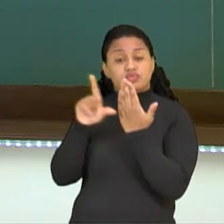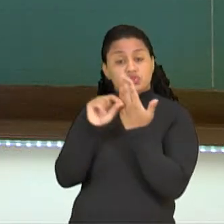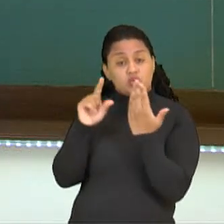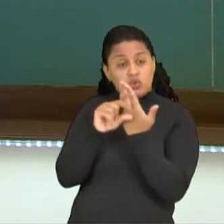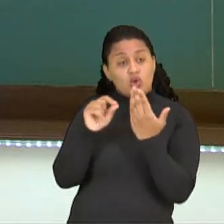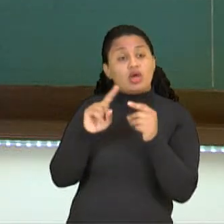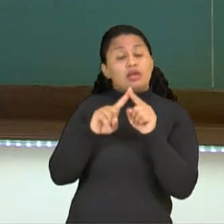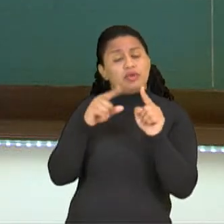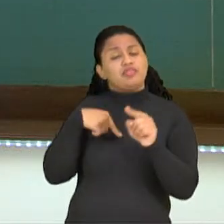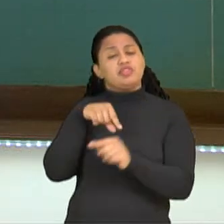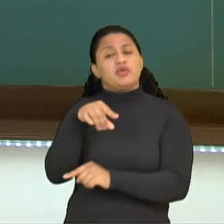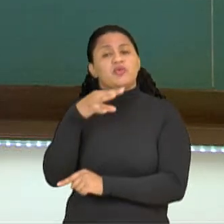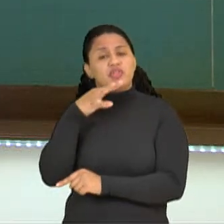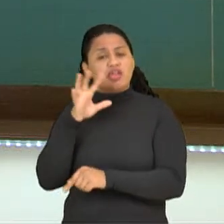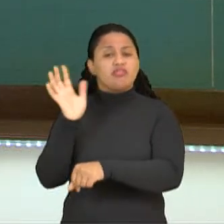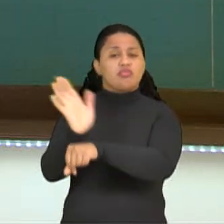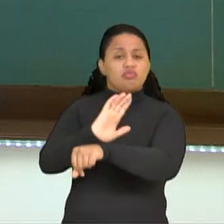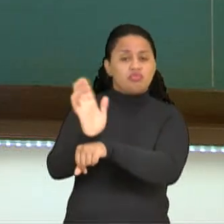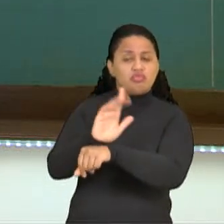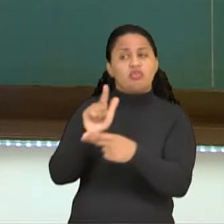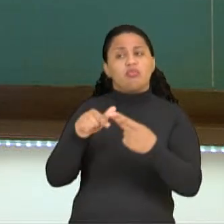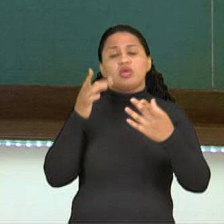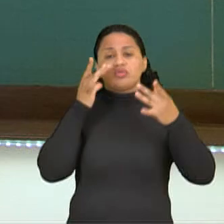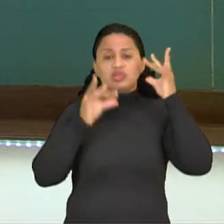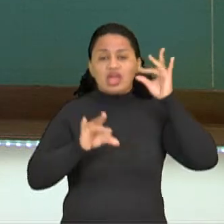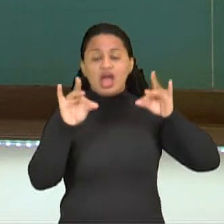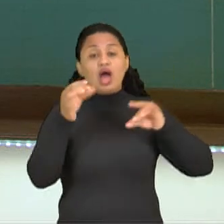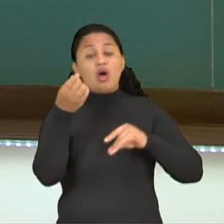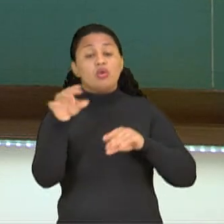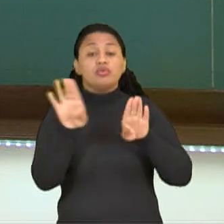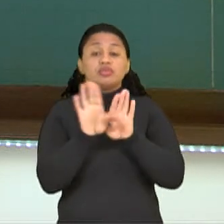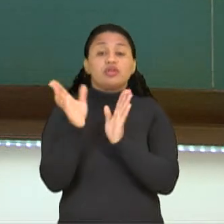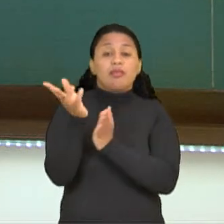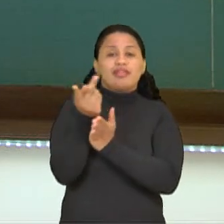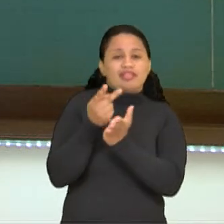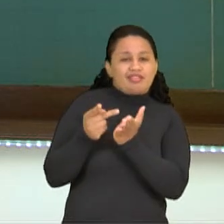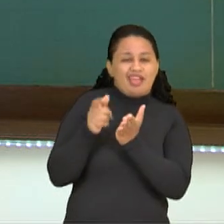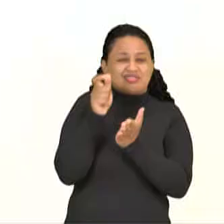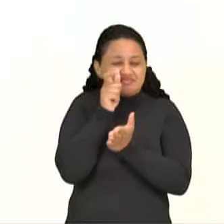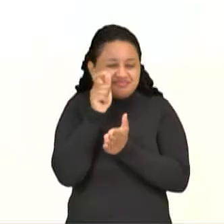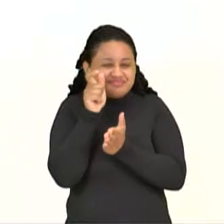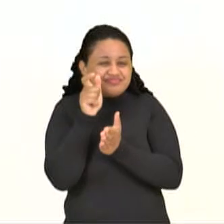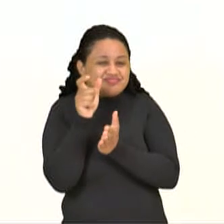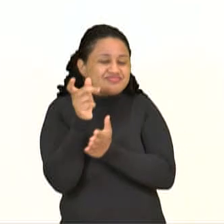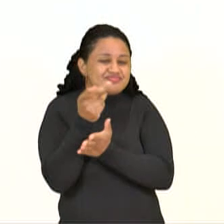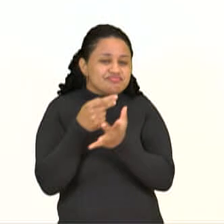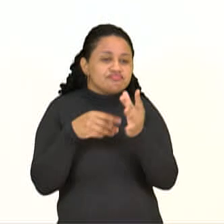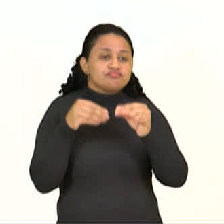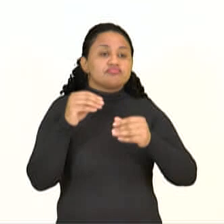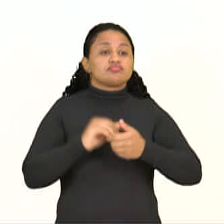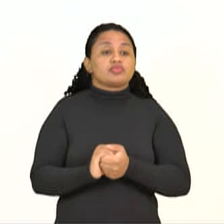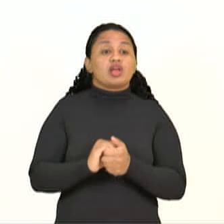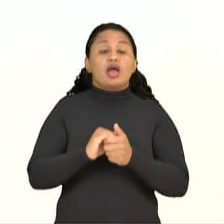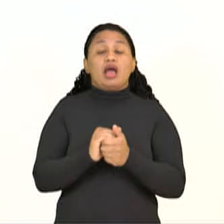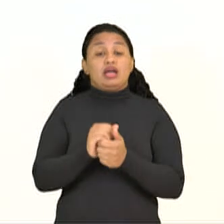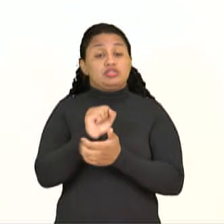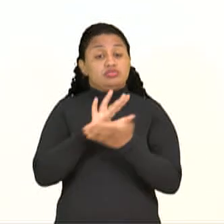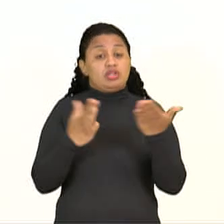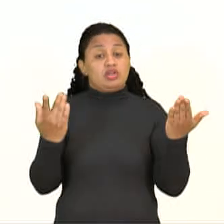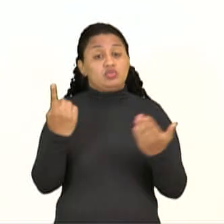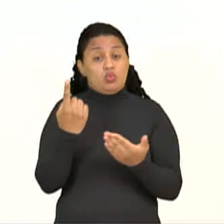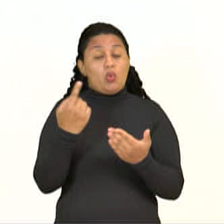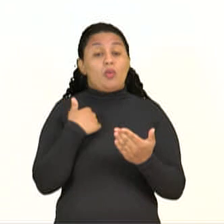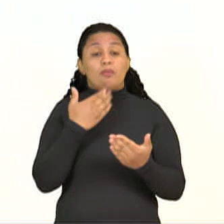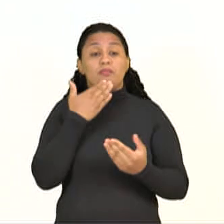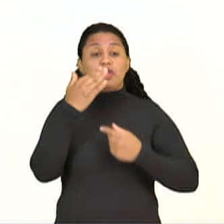personagem, seja no cinema, seja no teatro ou até mesmo em desenhos animados. Nossa atividade 1 propõe a seguinte